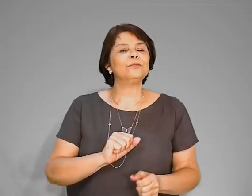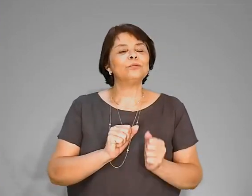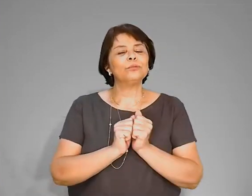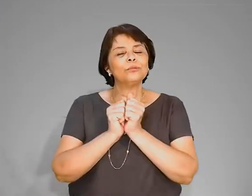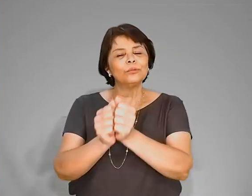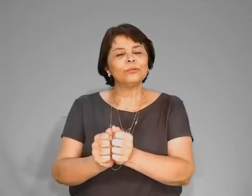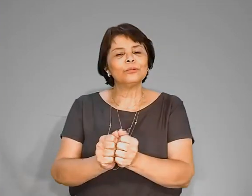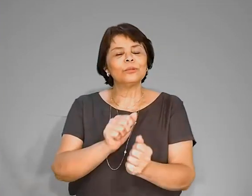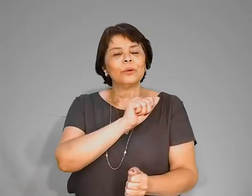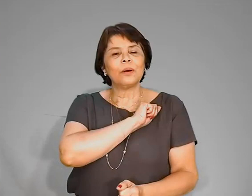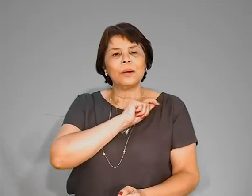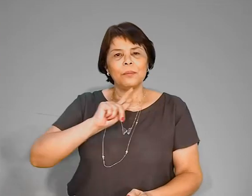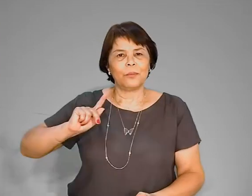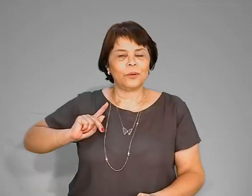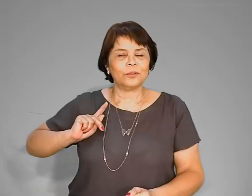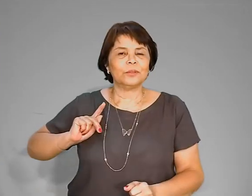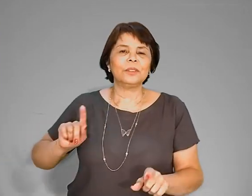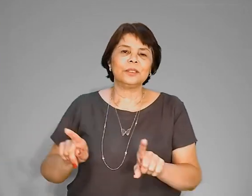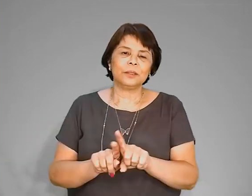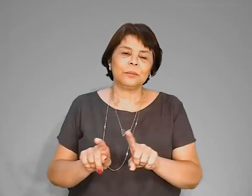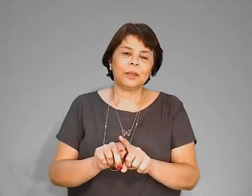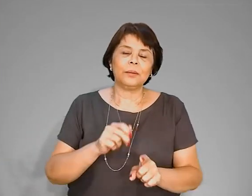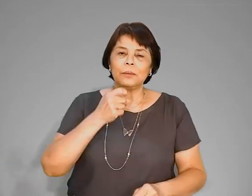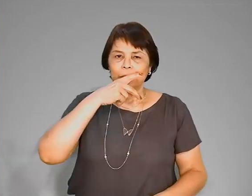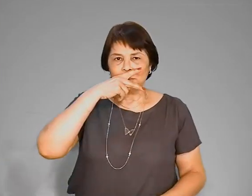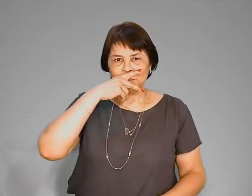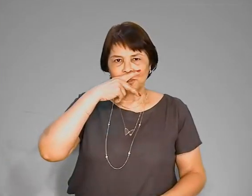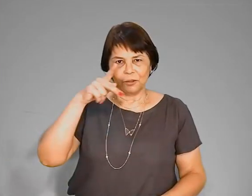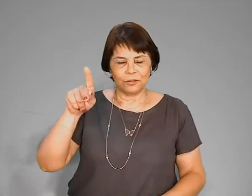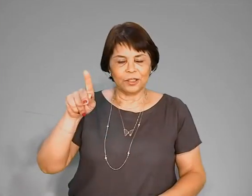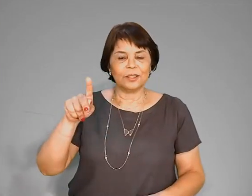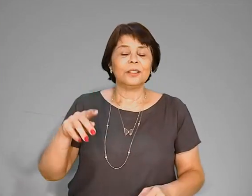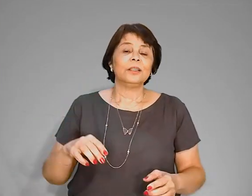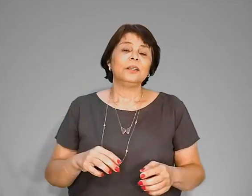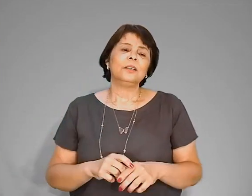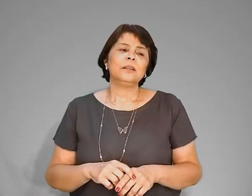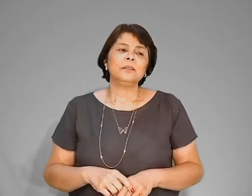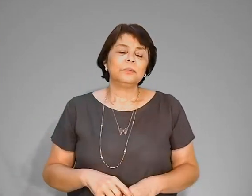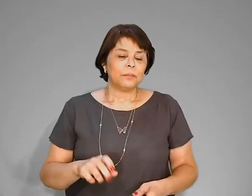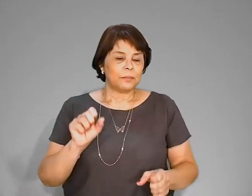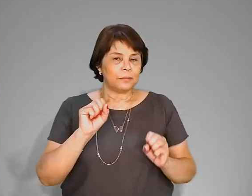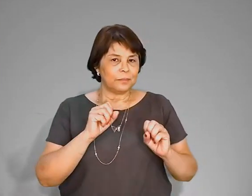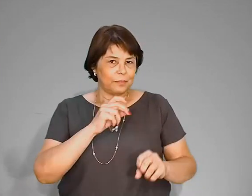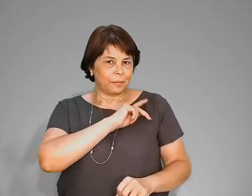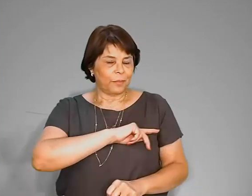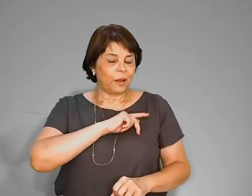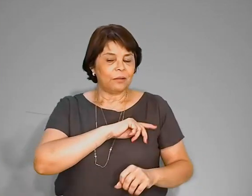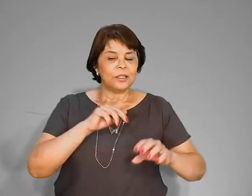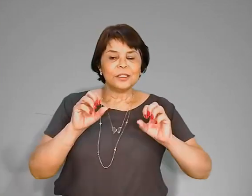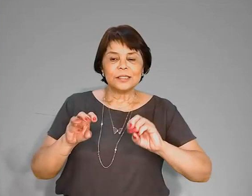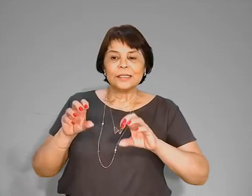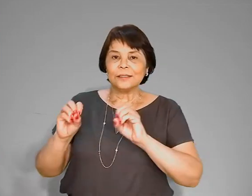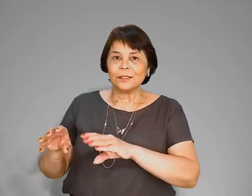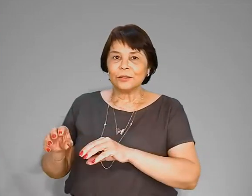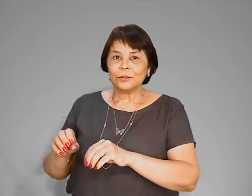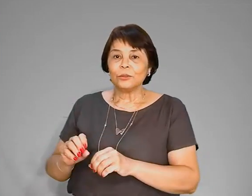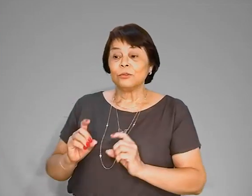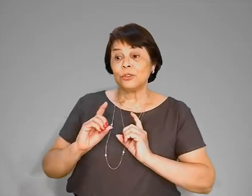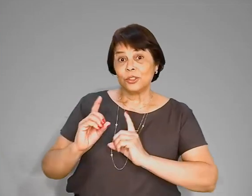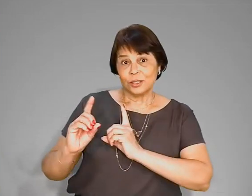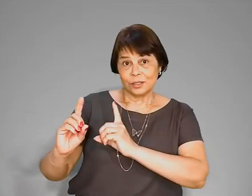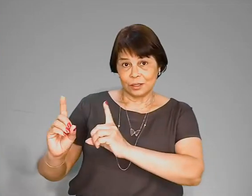não está falando dos 12 aqui. Ele está falando de um dom que ele diz no capítulo 12